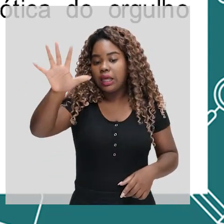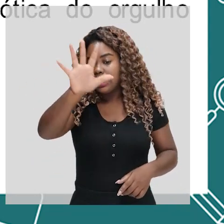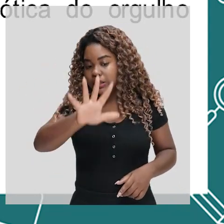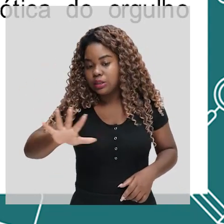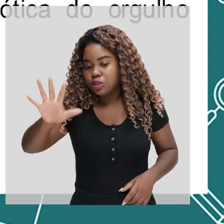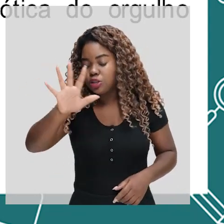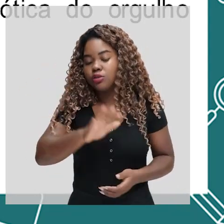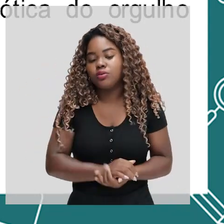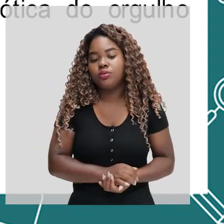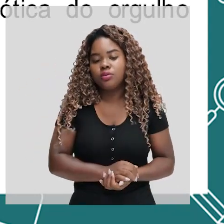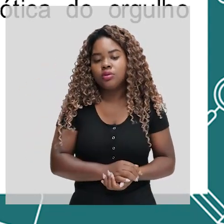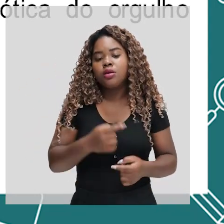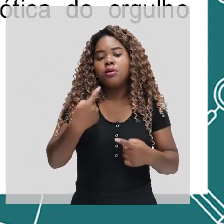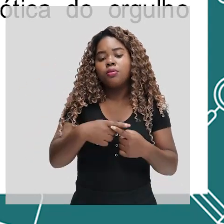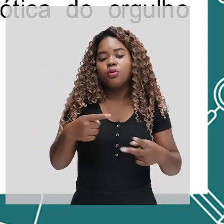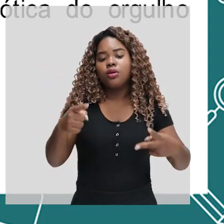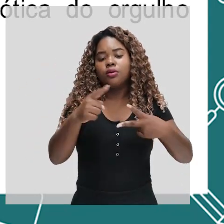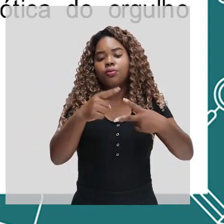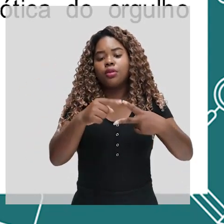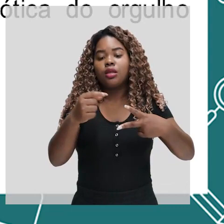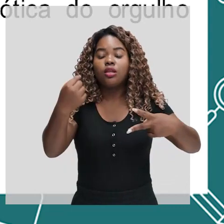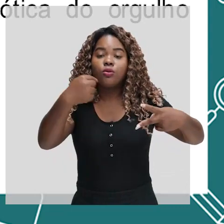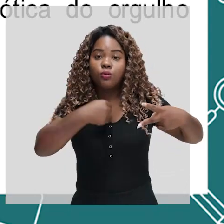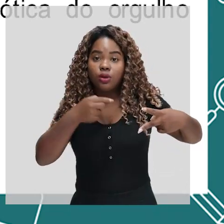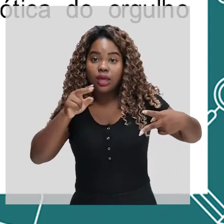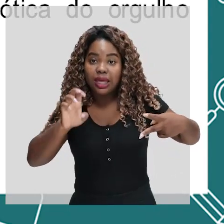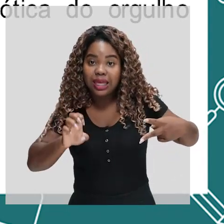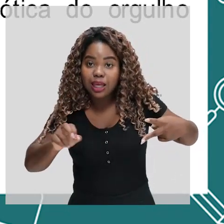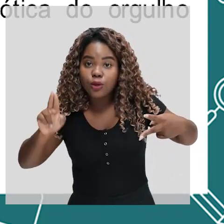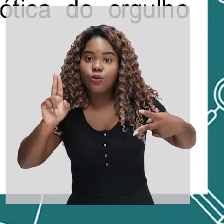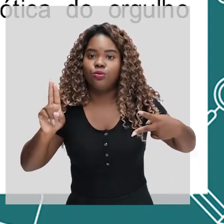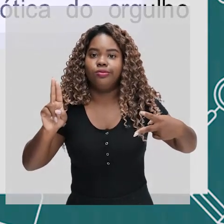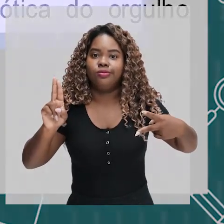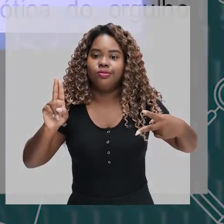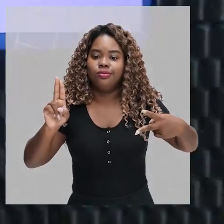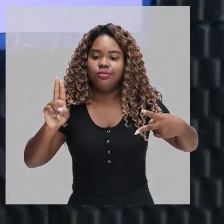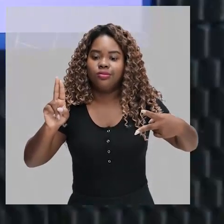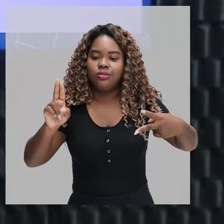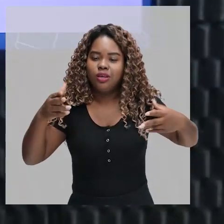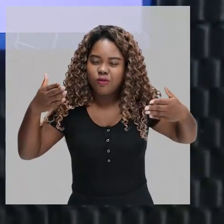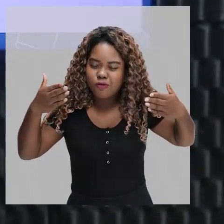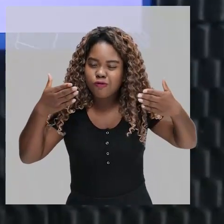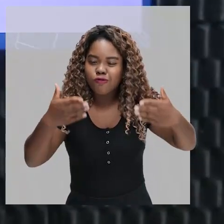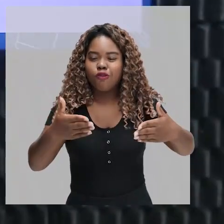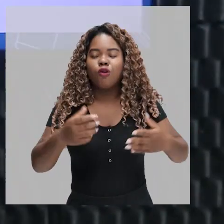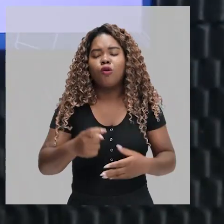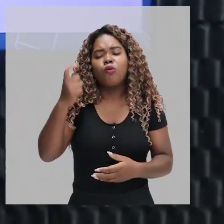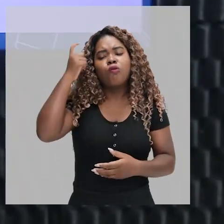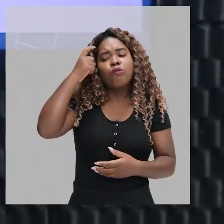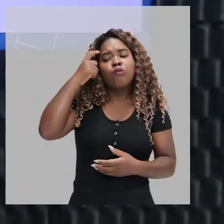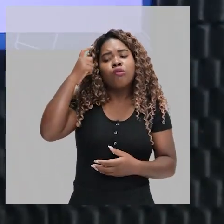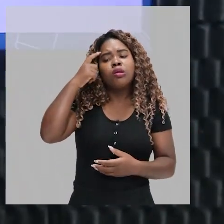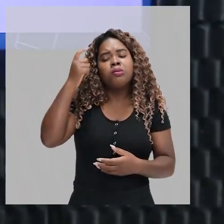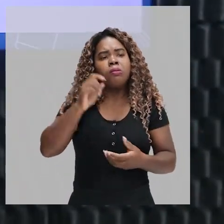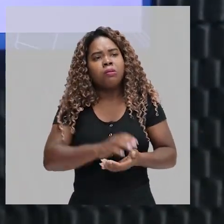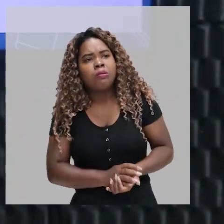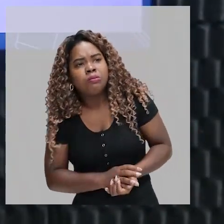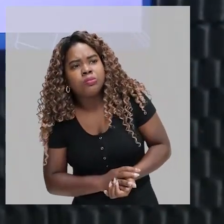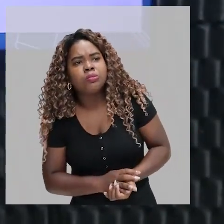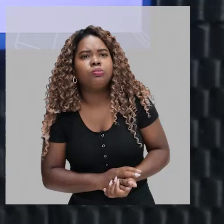ser subjetivista vou falar do eu tá bom o eu é o centro do universo que eu penso que eu defendo